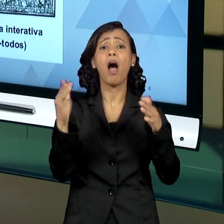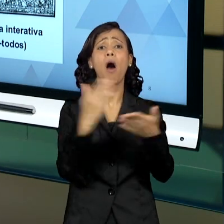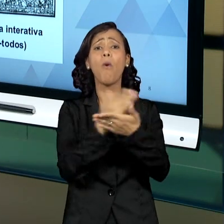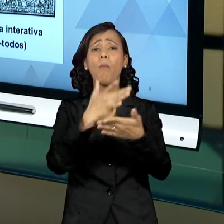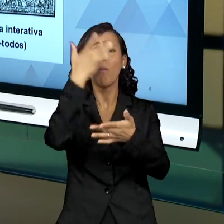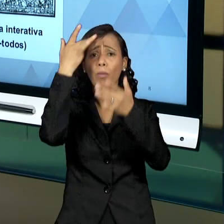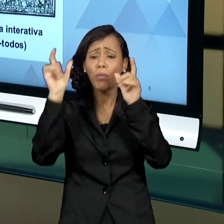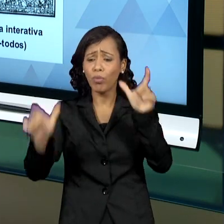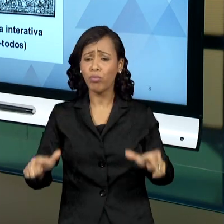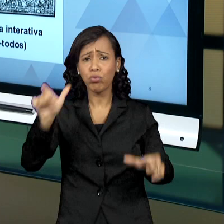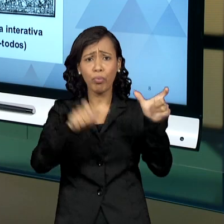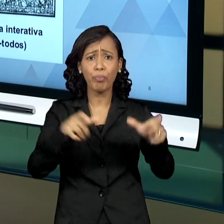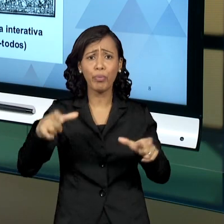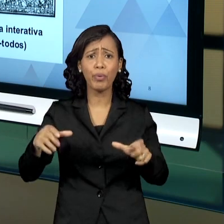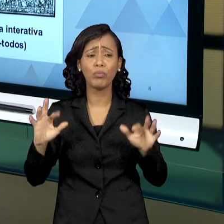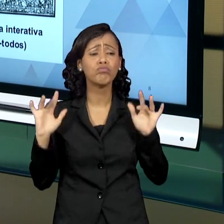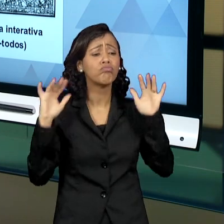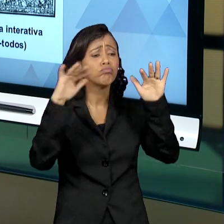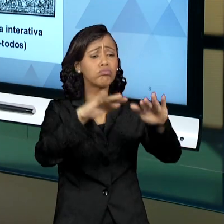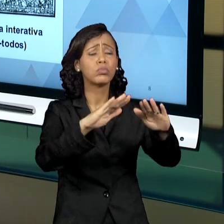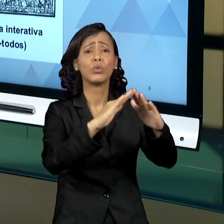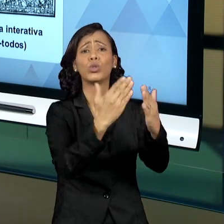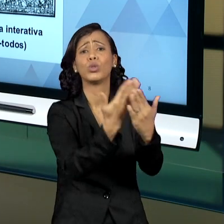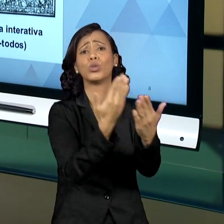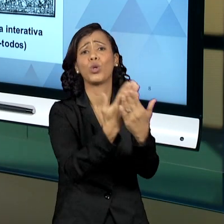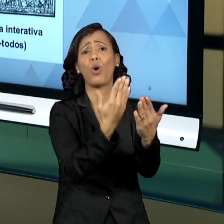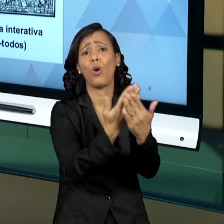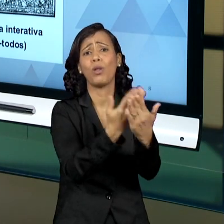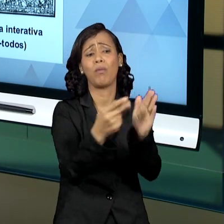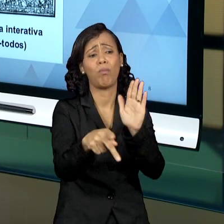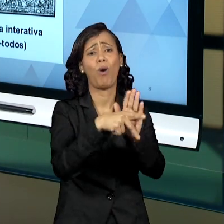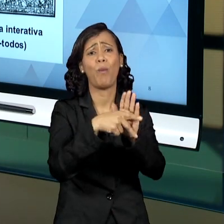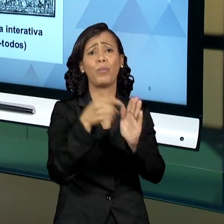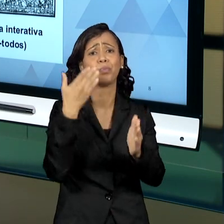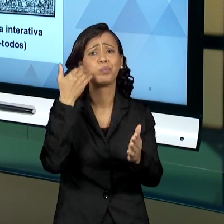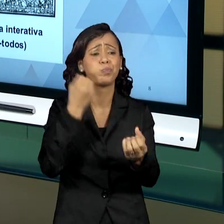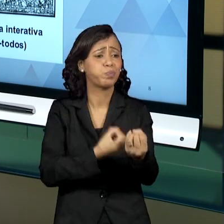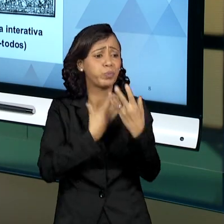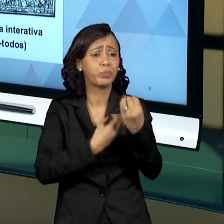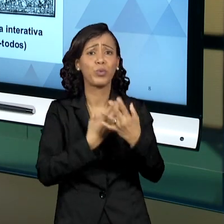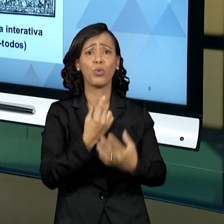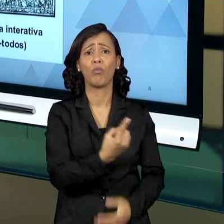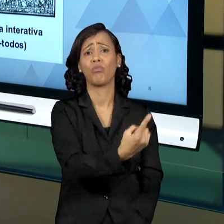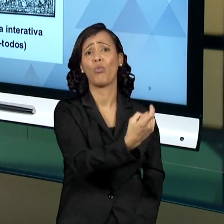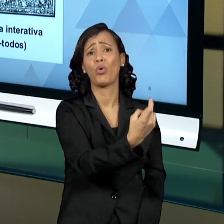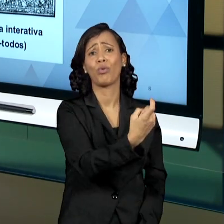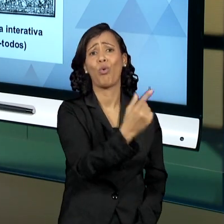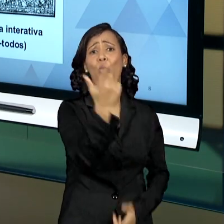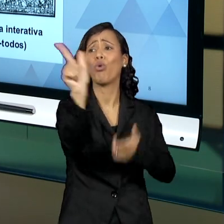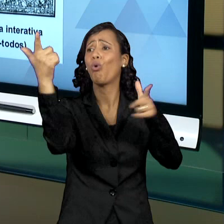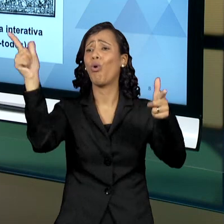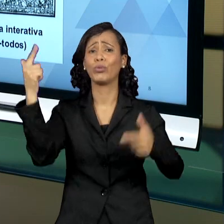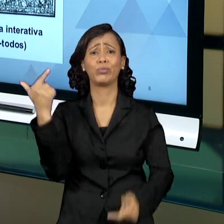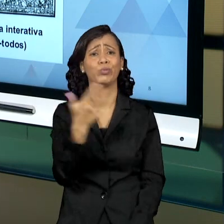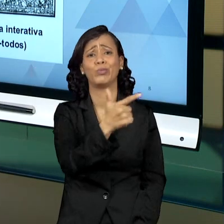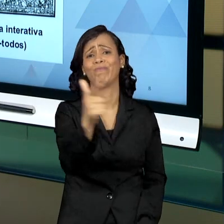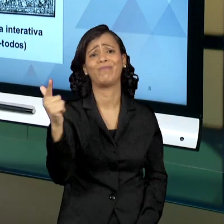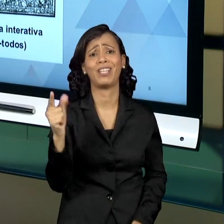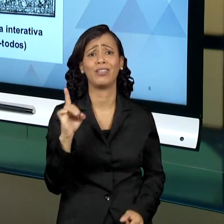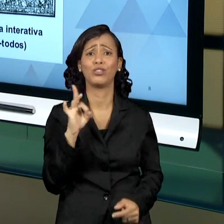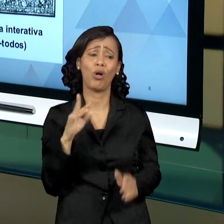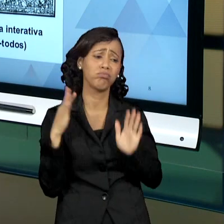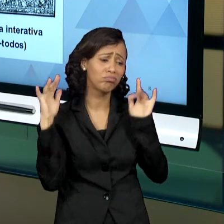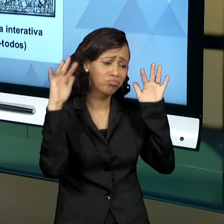único espaço que ele possa acessar esse conhecimento. Mas esse conhecimento, desconectado